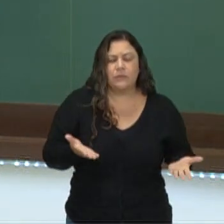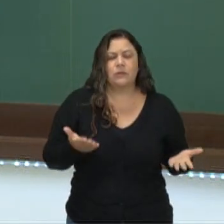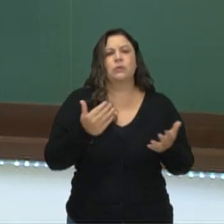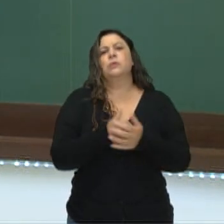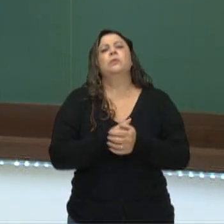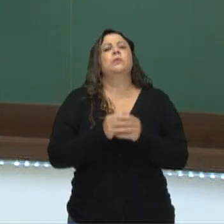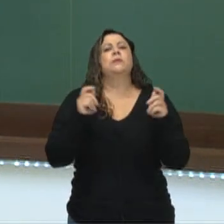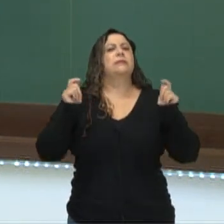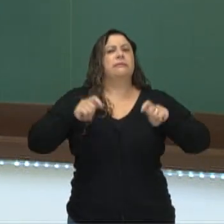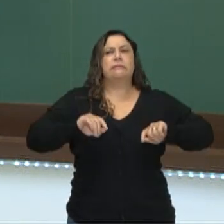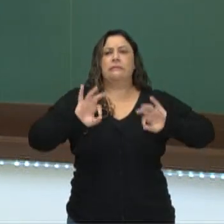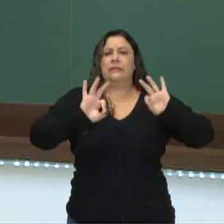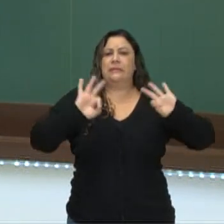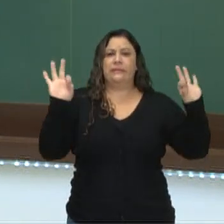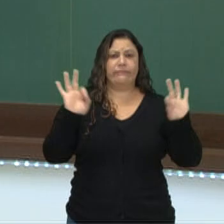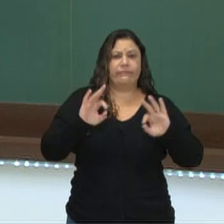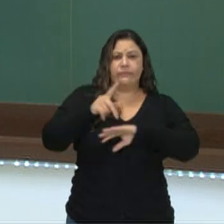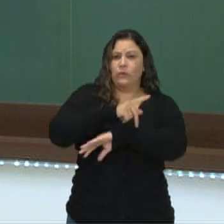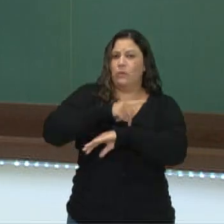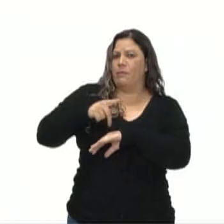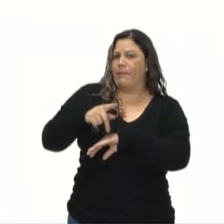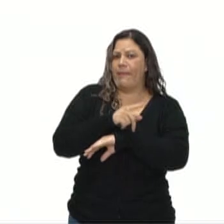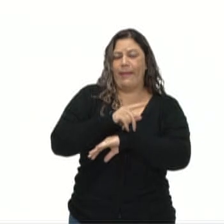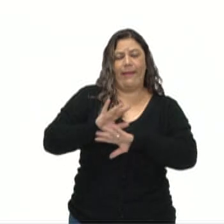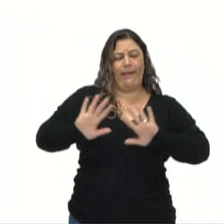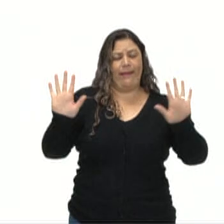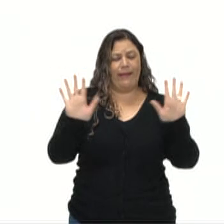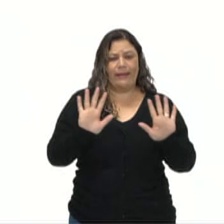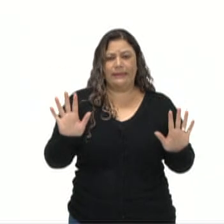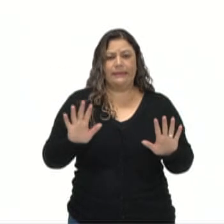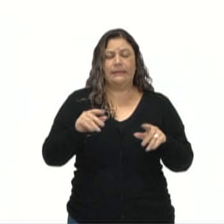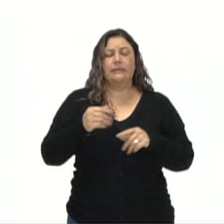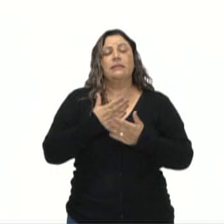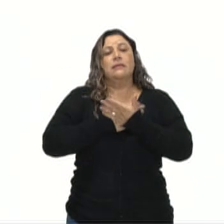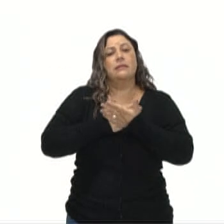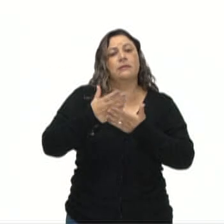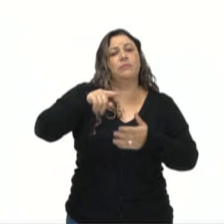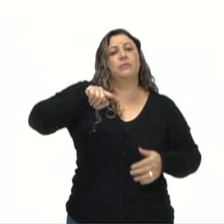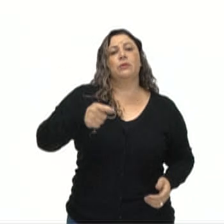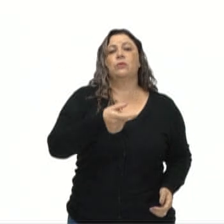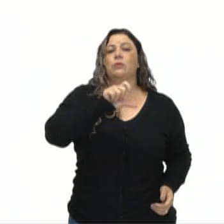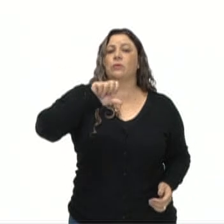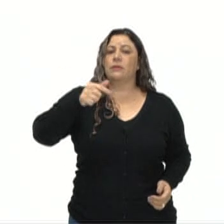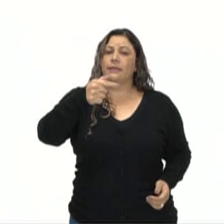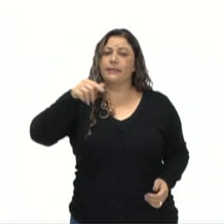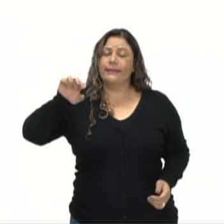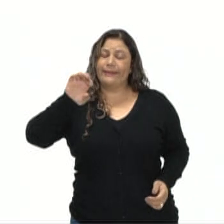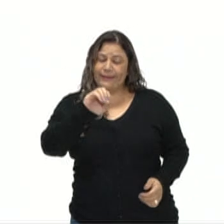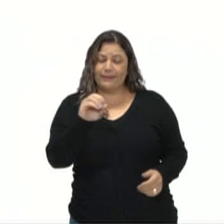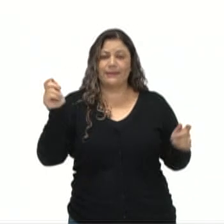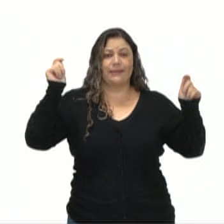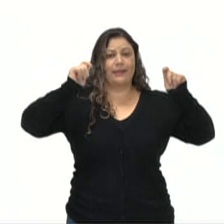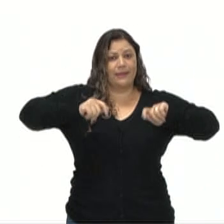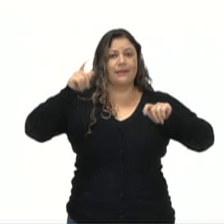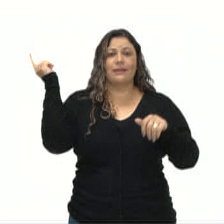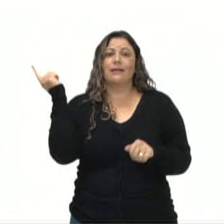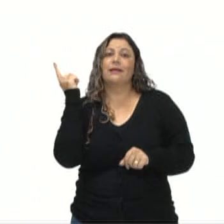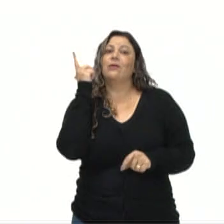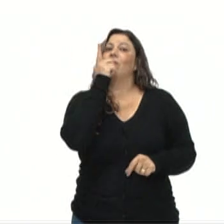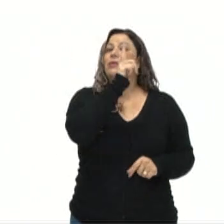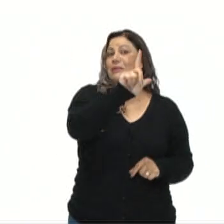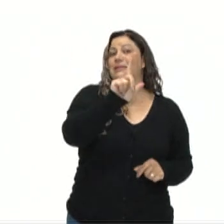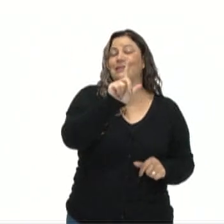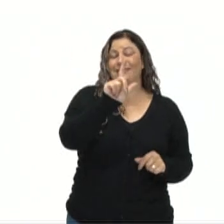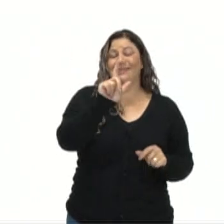cenário internacional, tá? A partir dos anos 1970, autonomia do território, ou seja, eles conseguiram